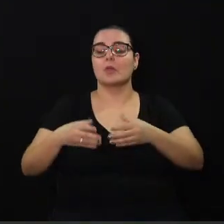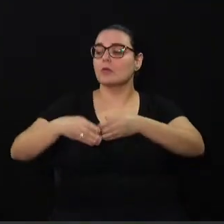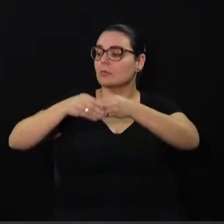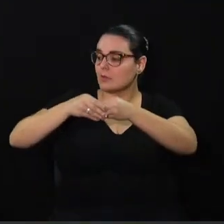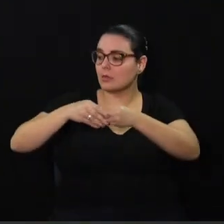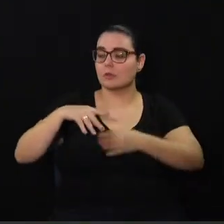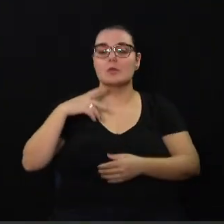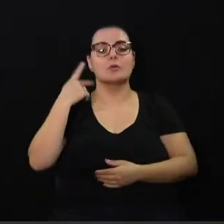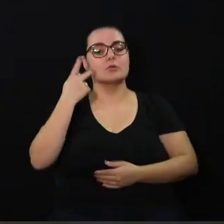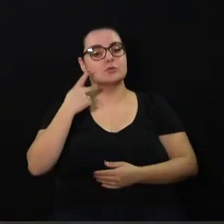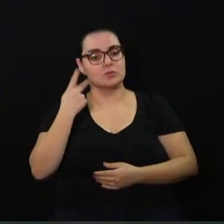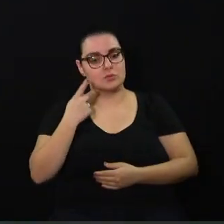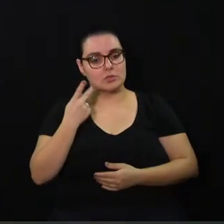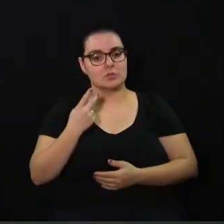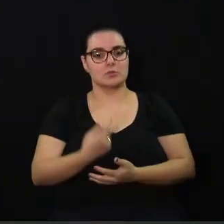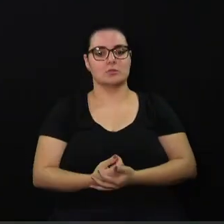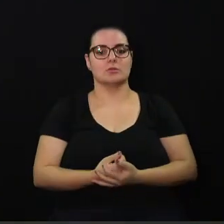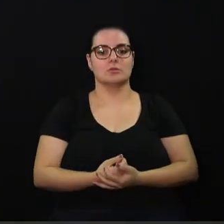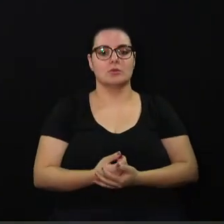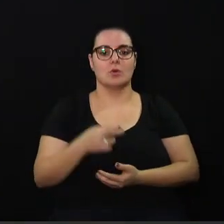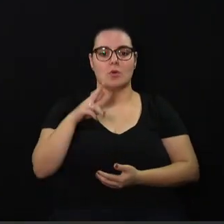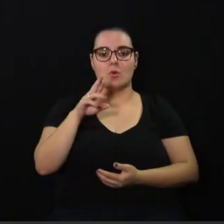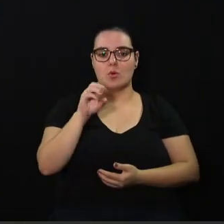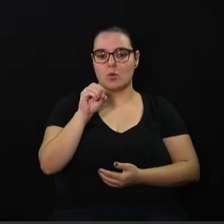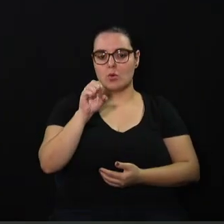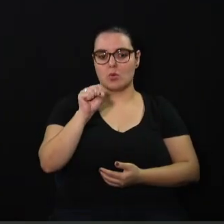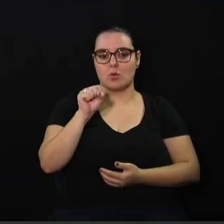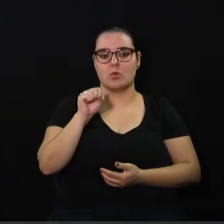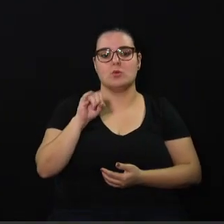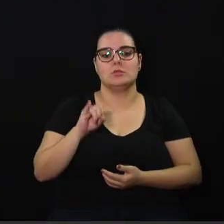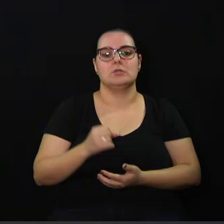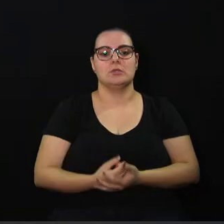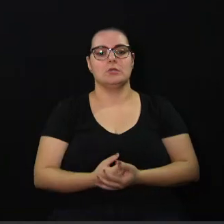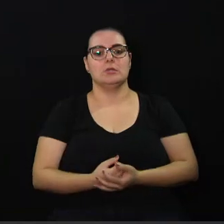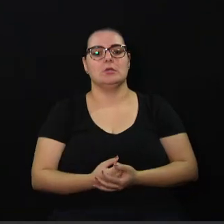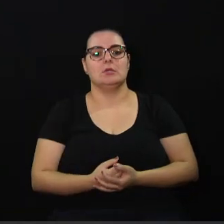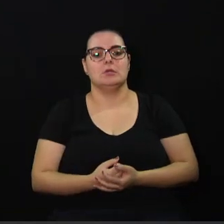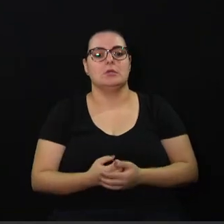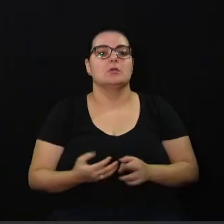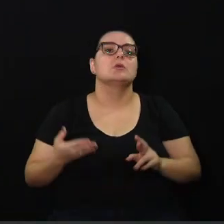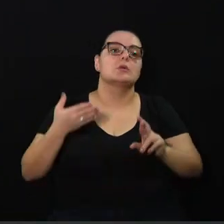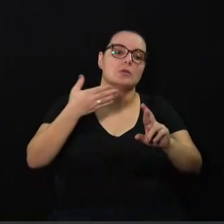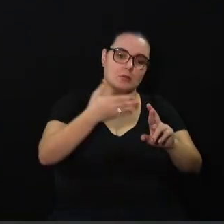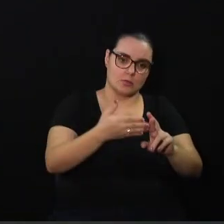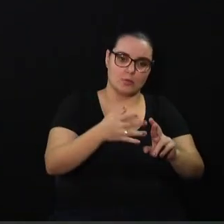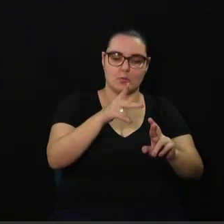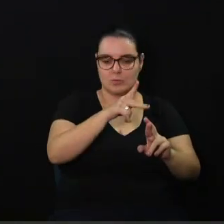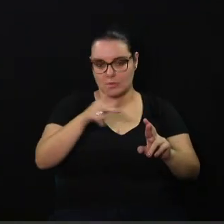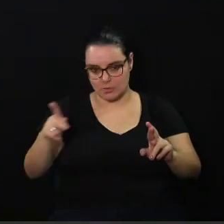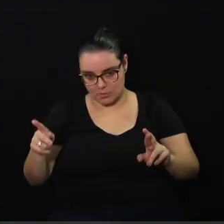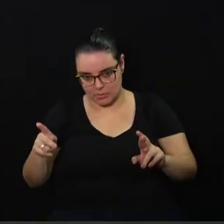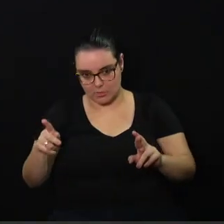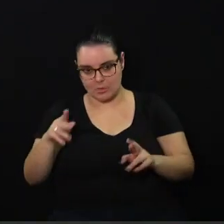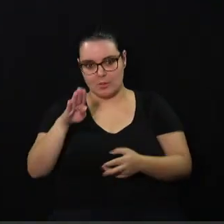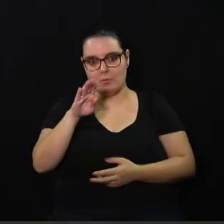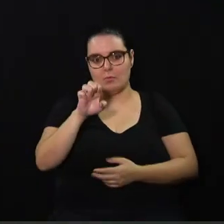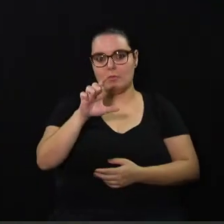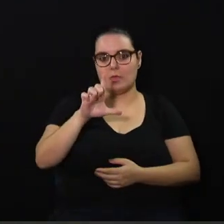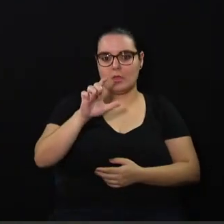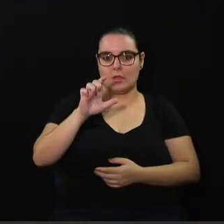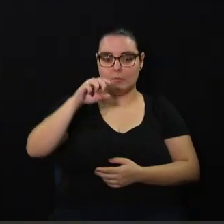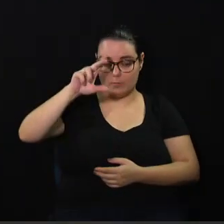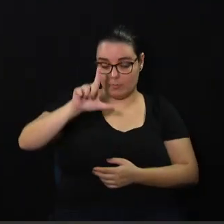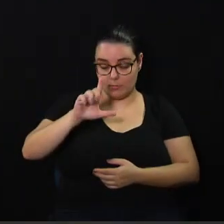é o sim que nesse ato representa o presidente bernadelli demais vereadores